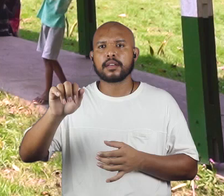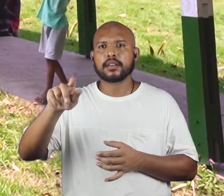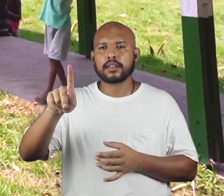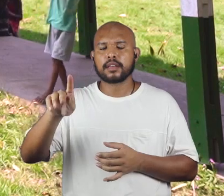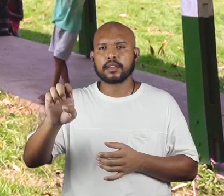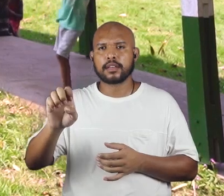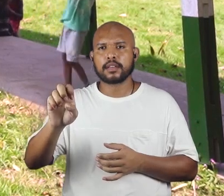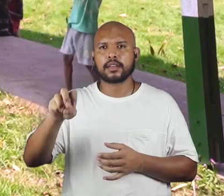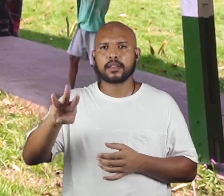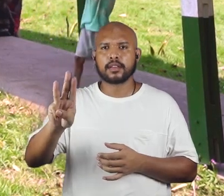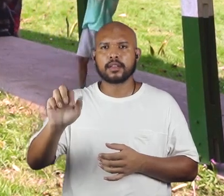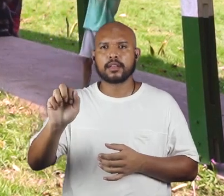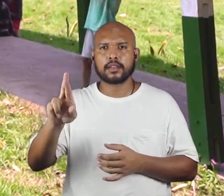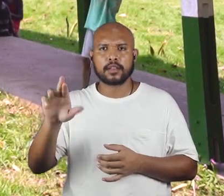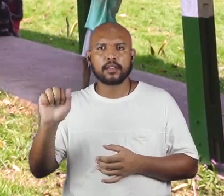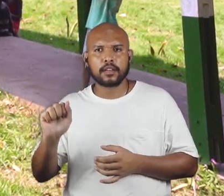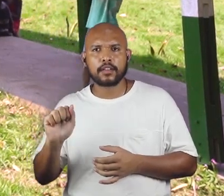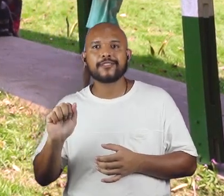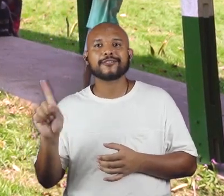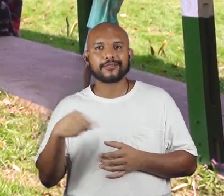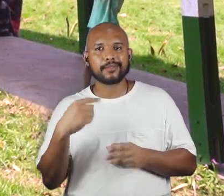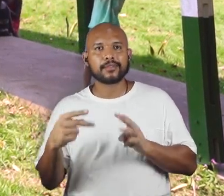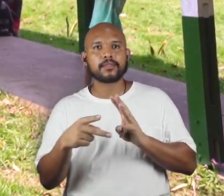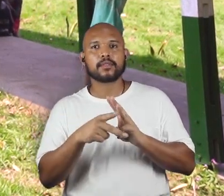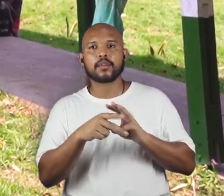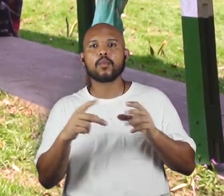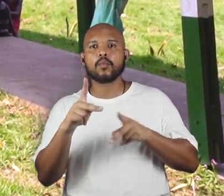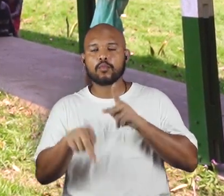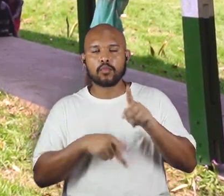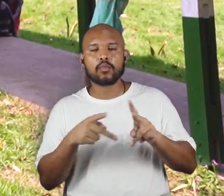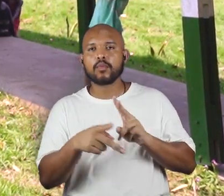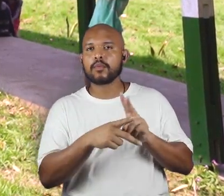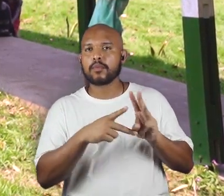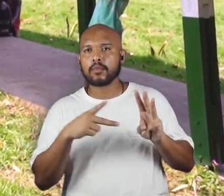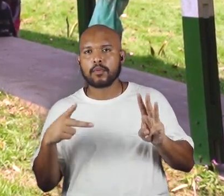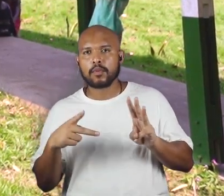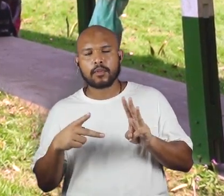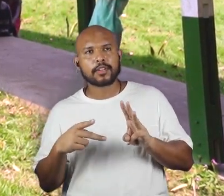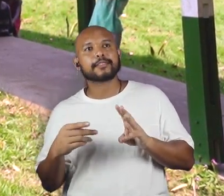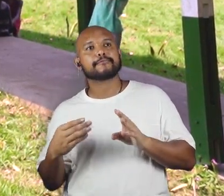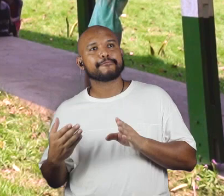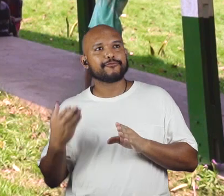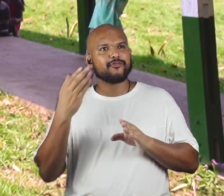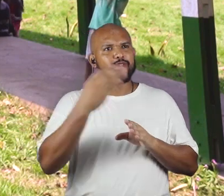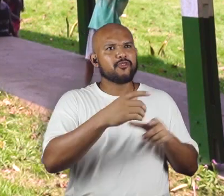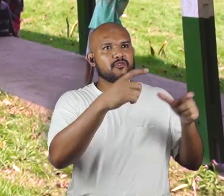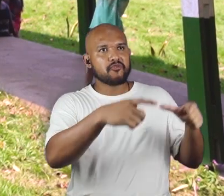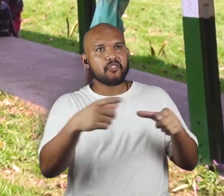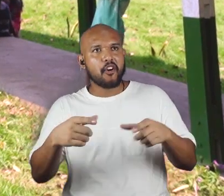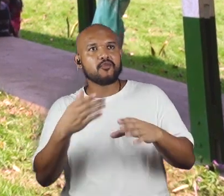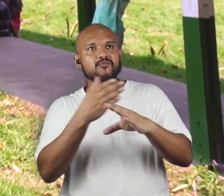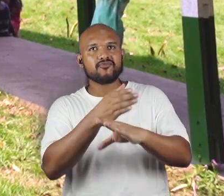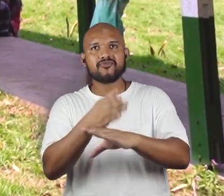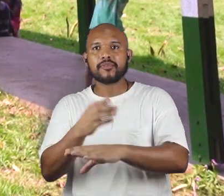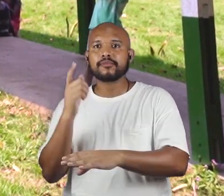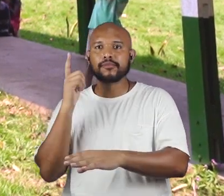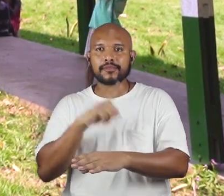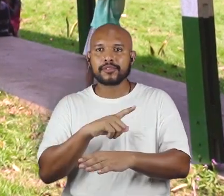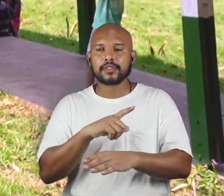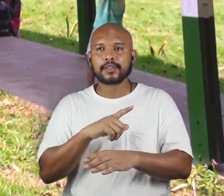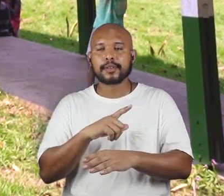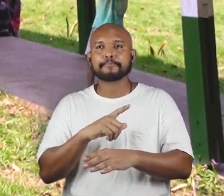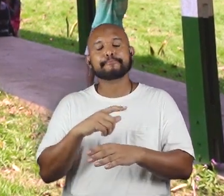questão universitária, que para nós, principalmente o povo Aikewara, é importantíssimo a gente poder estar, de